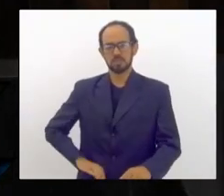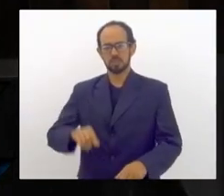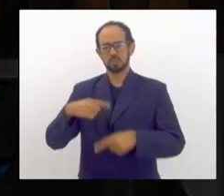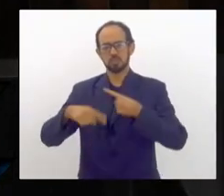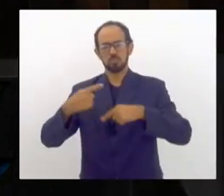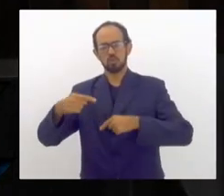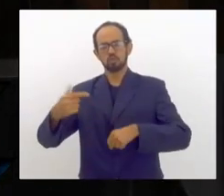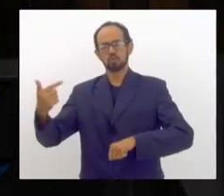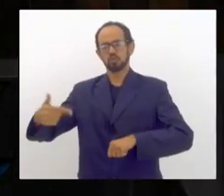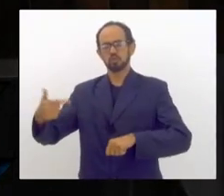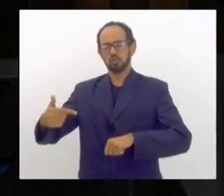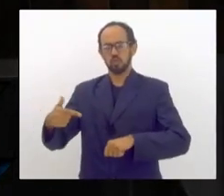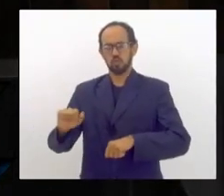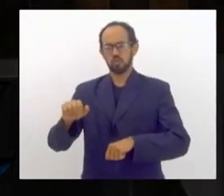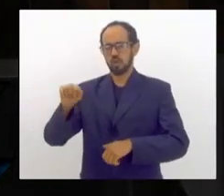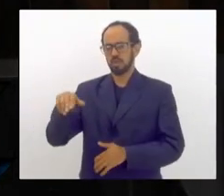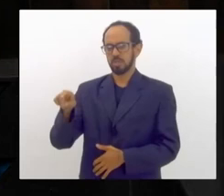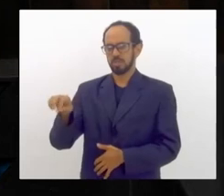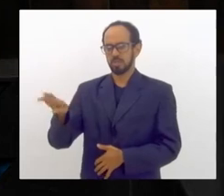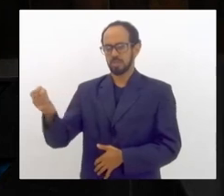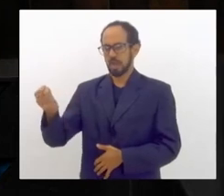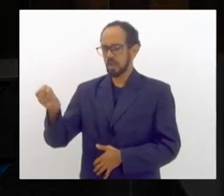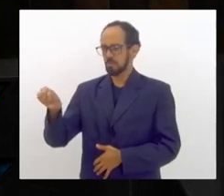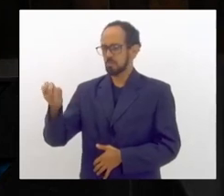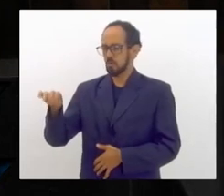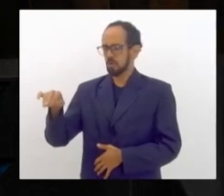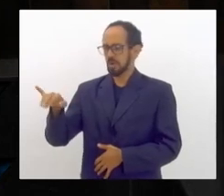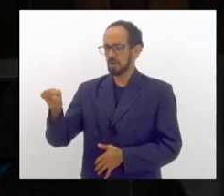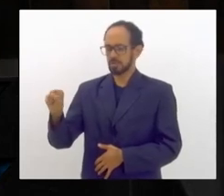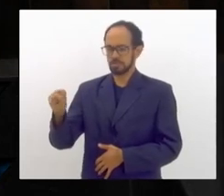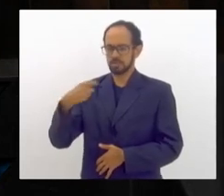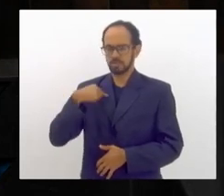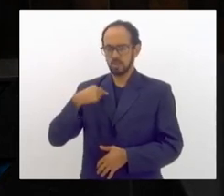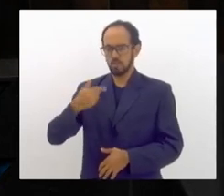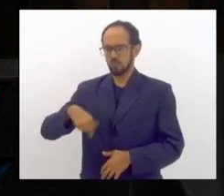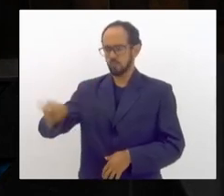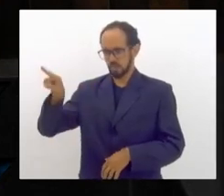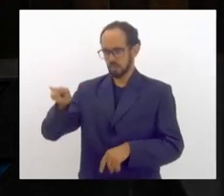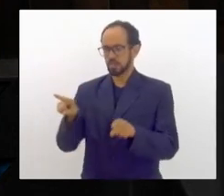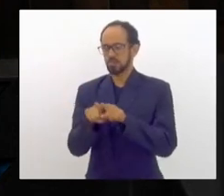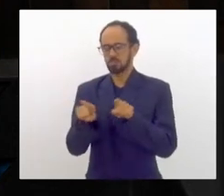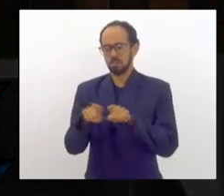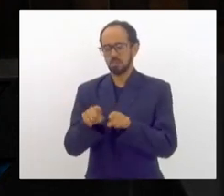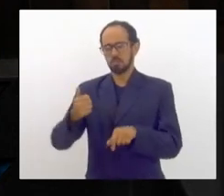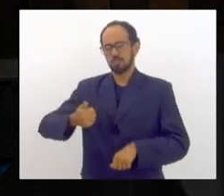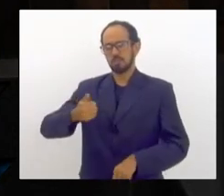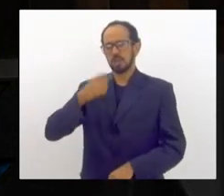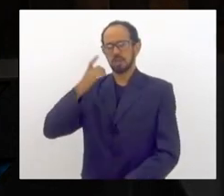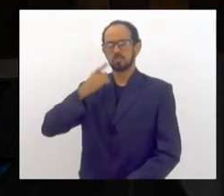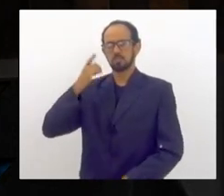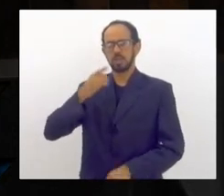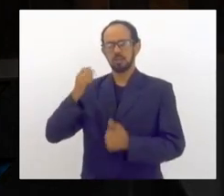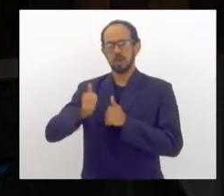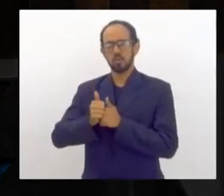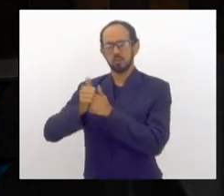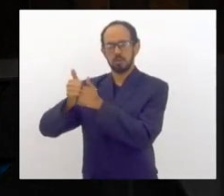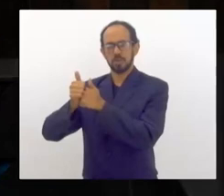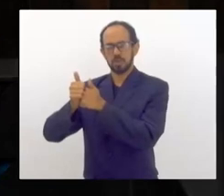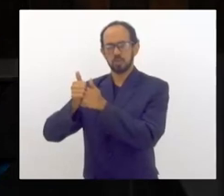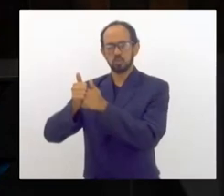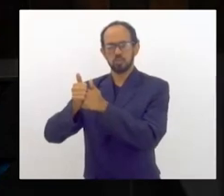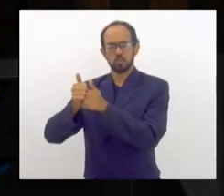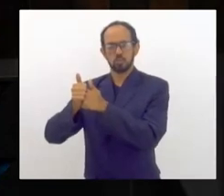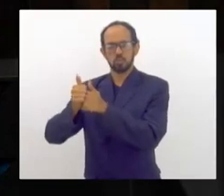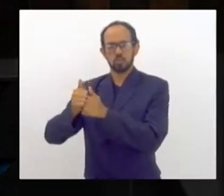eu fui o segundo deputado a chegar naquele momento da tragédia. Eu fui o primeiro deputado a chegar, acompanhado do comandante do